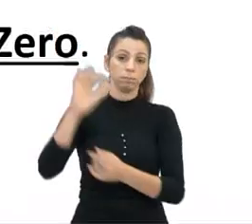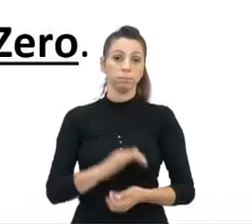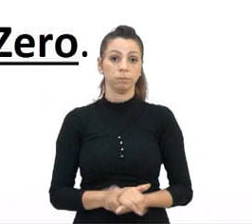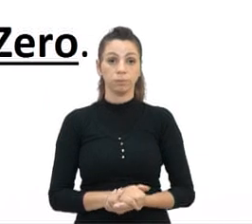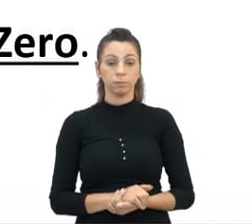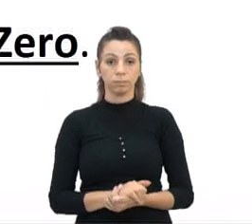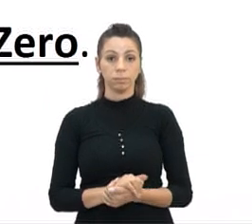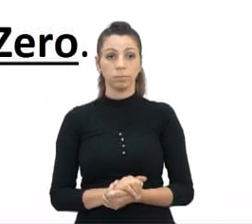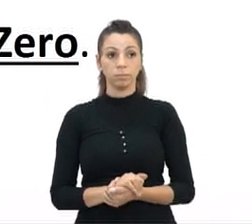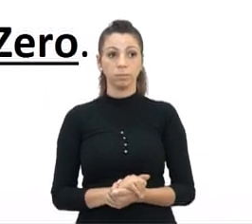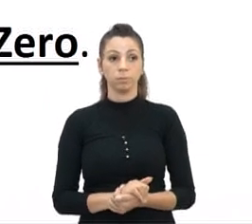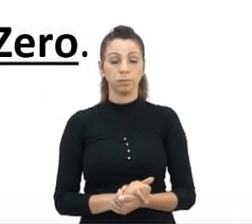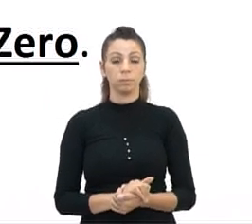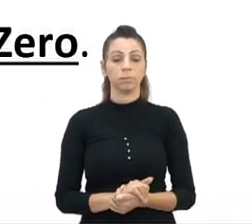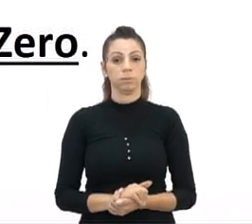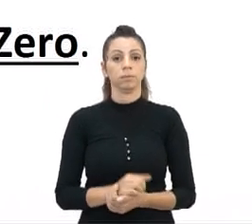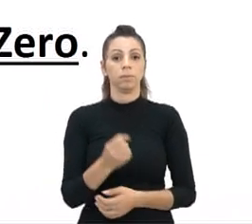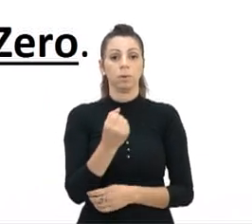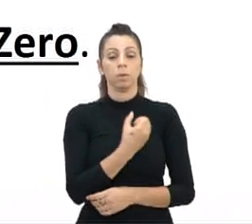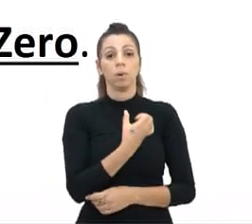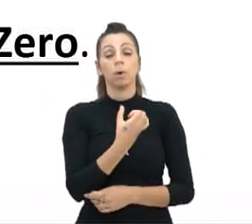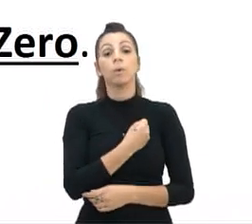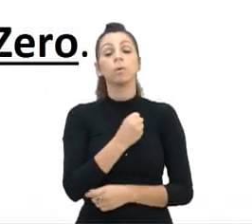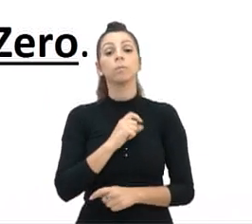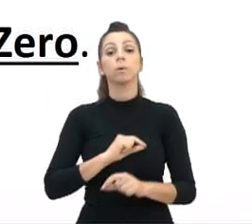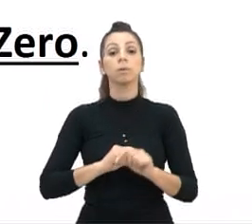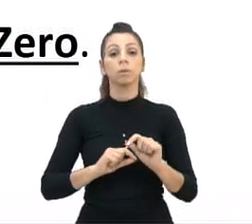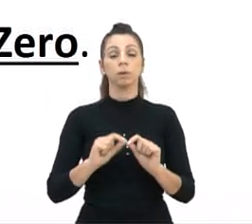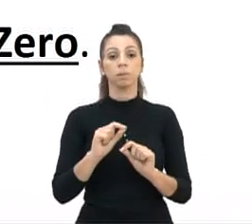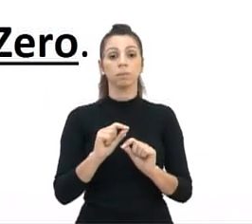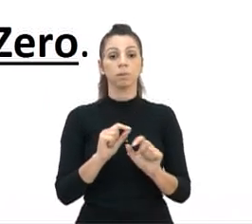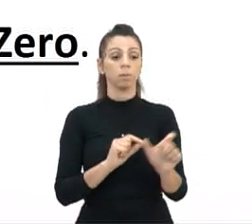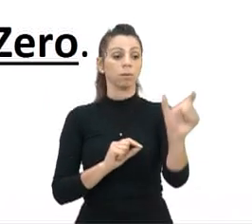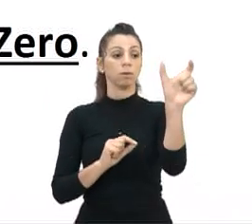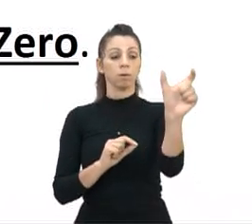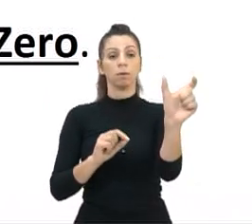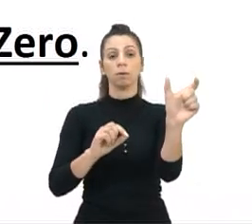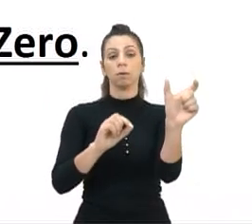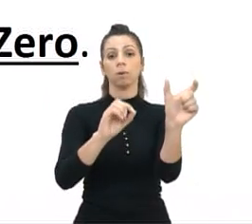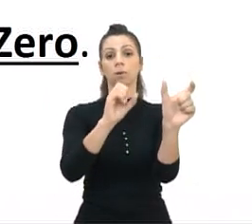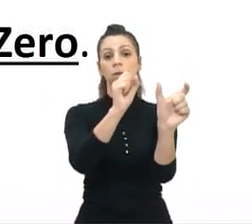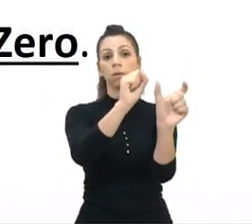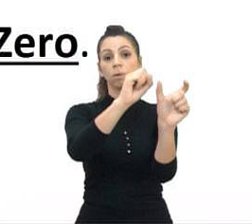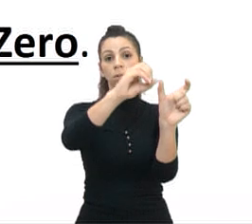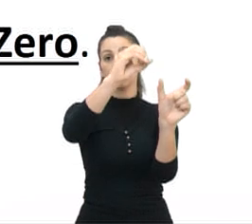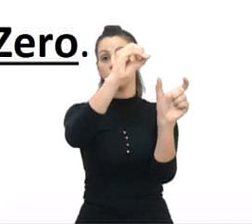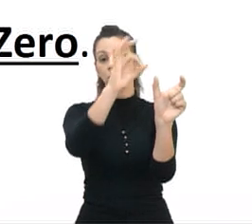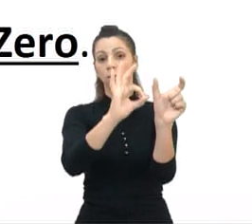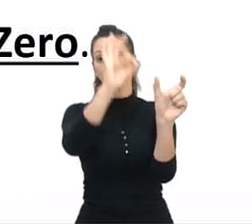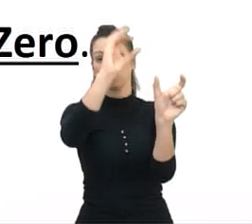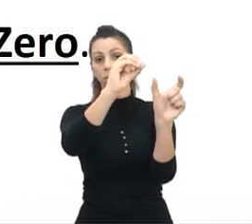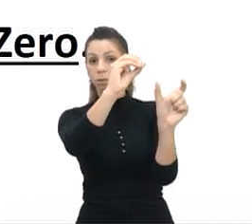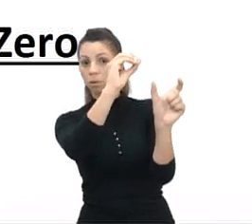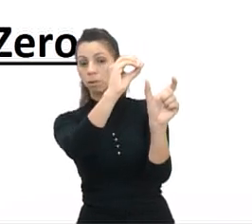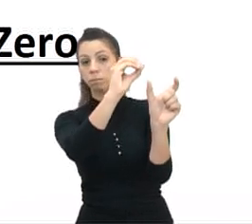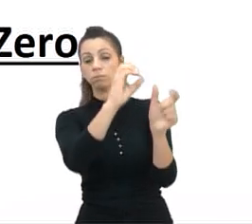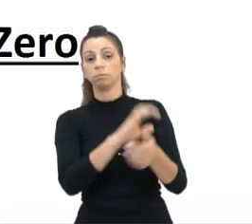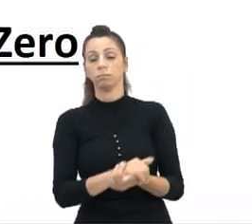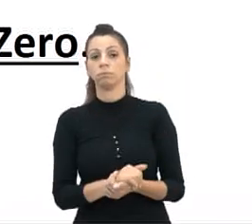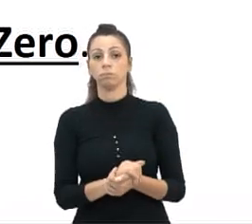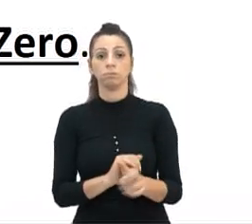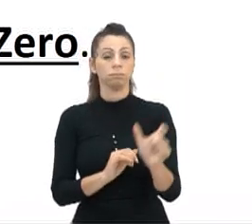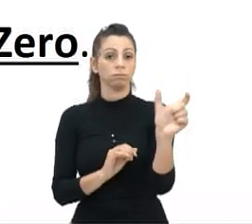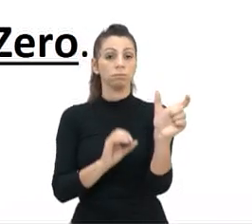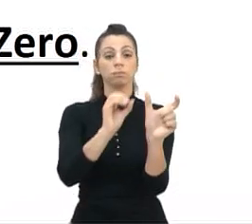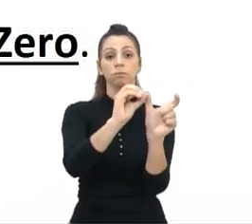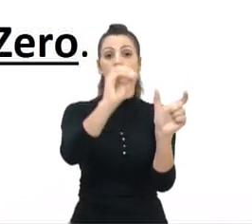coisa, um número é um monômio de grau 0. Então, quando você olha lá, o número está sozinho, então não é monômio, professor? É um